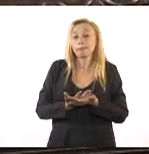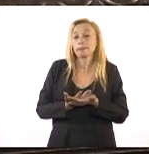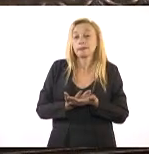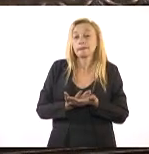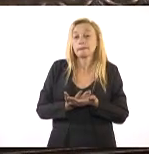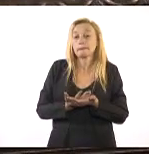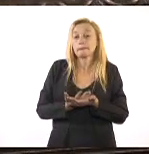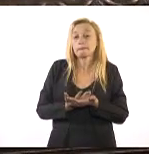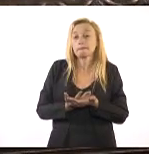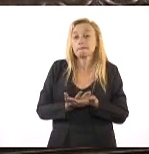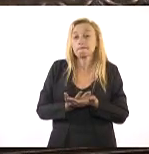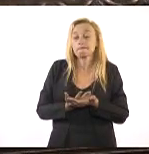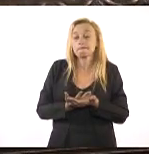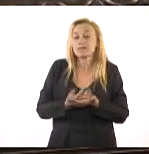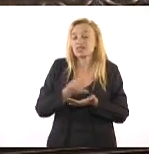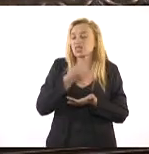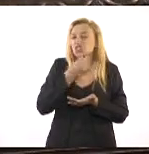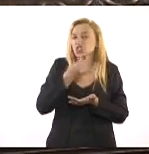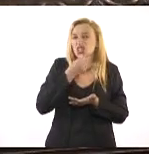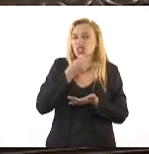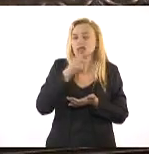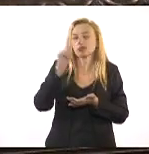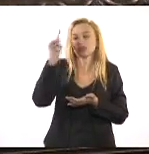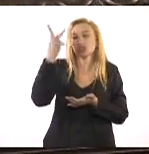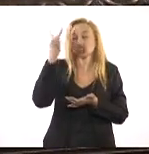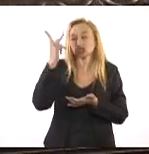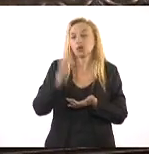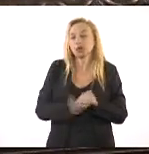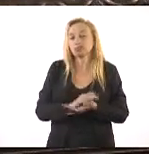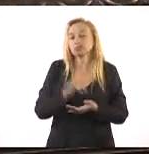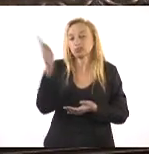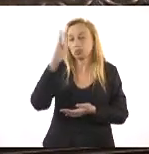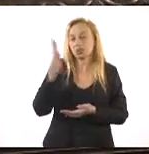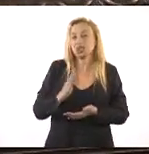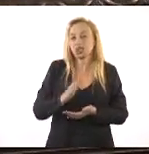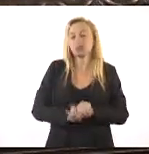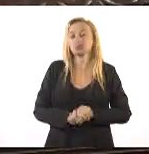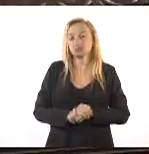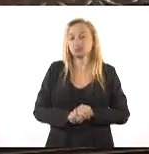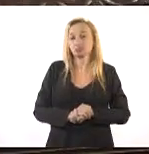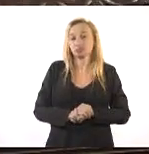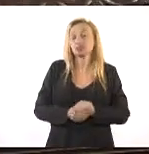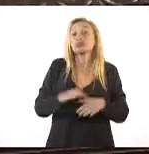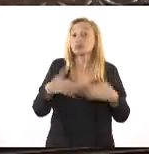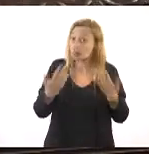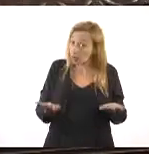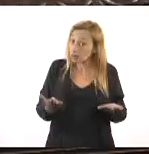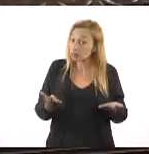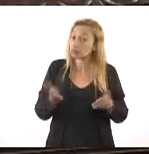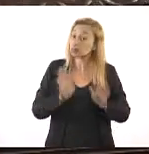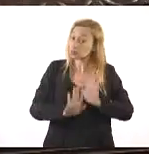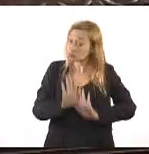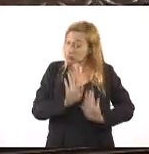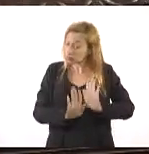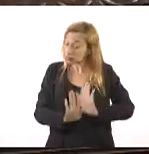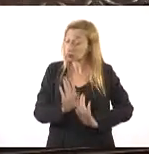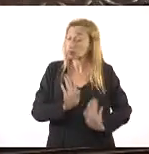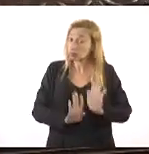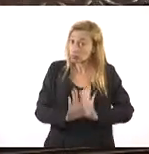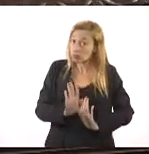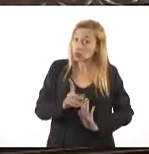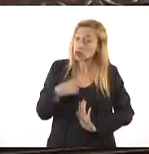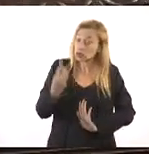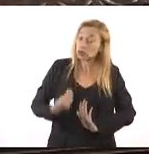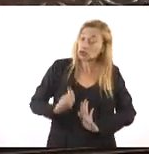tragédia da história, né, do Brasil recente. Então, vamos tomar muito cuidado e nós